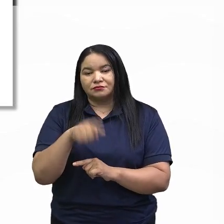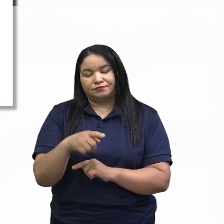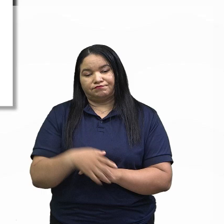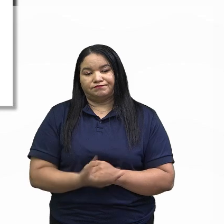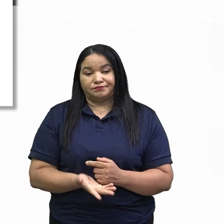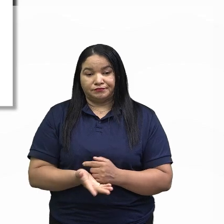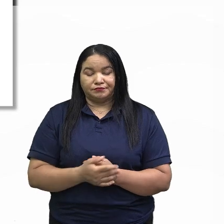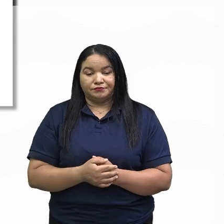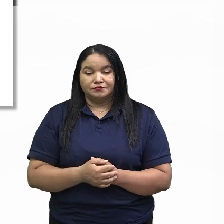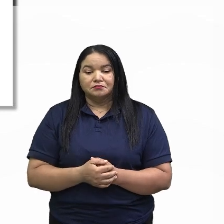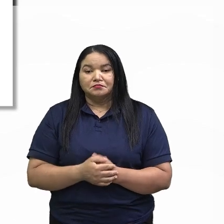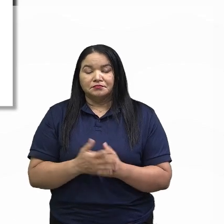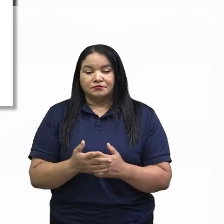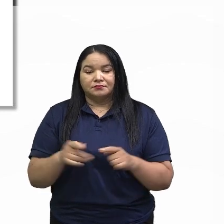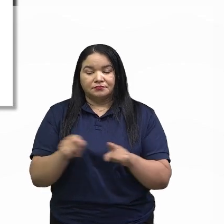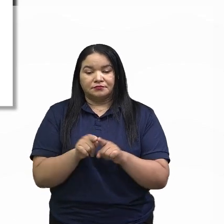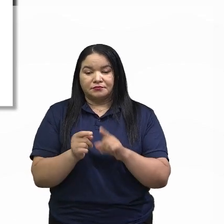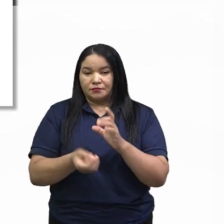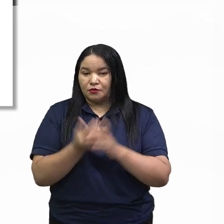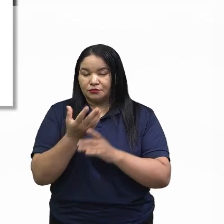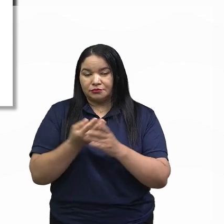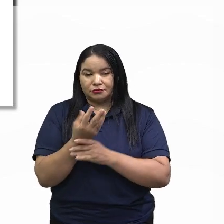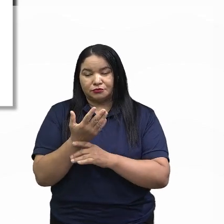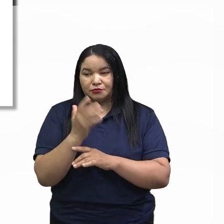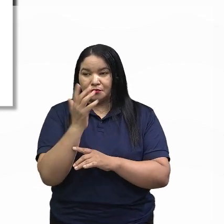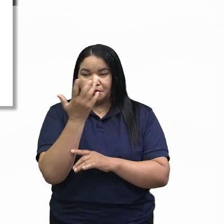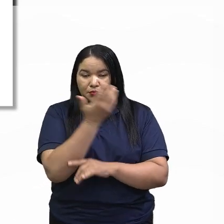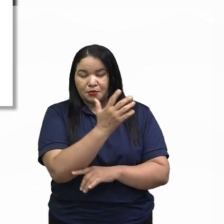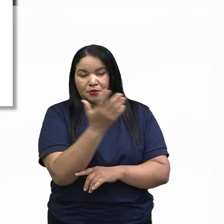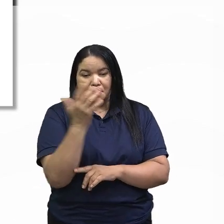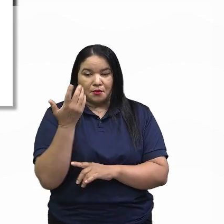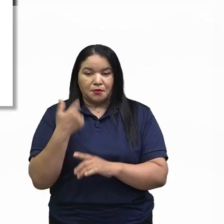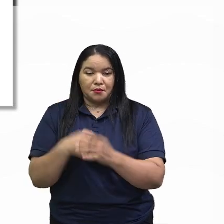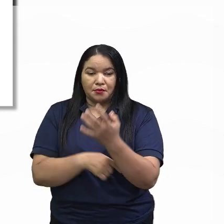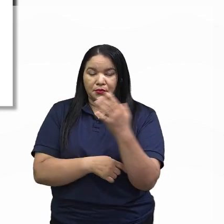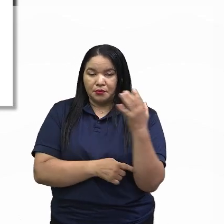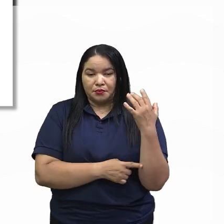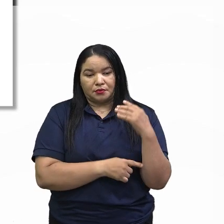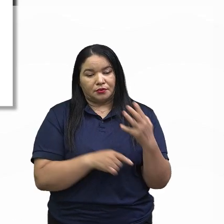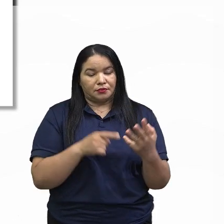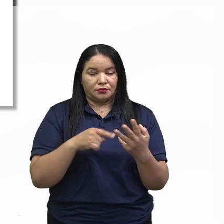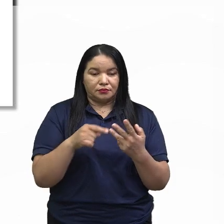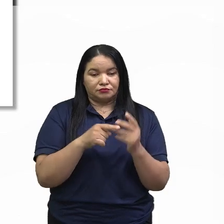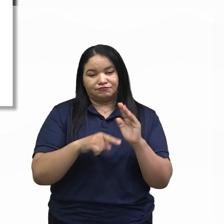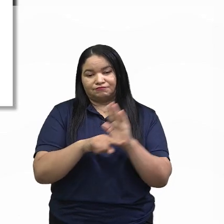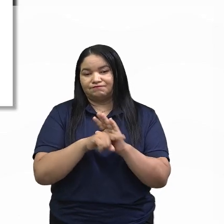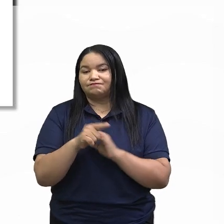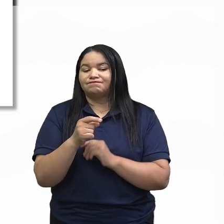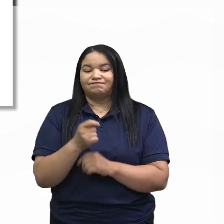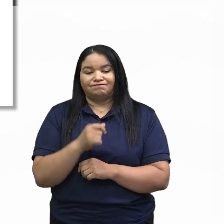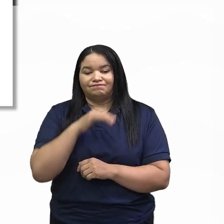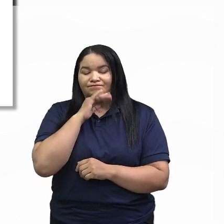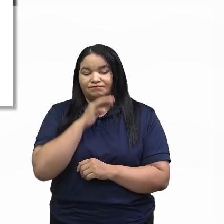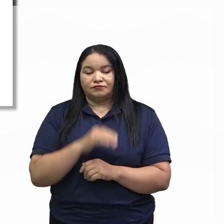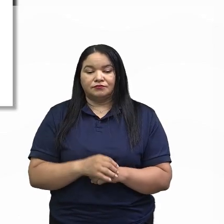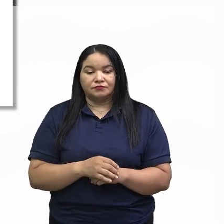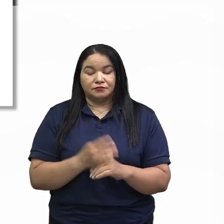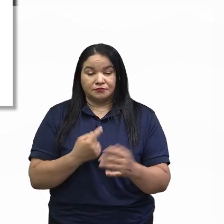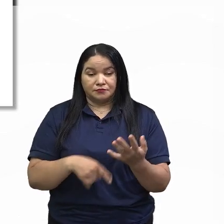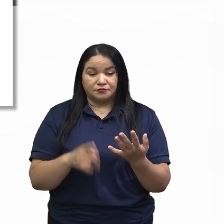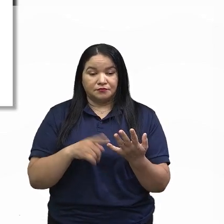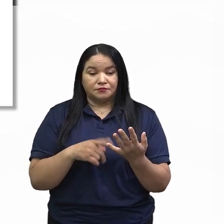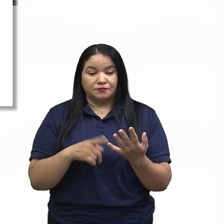aí da poluição, né, nas florestas também é uma desvantagem de utilizar a biomassa. E elevado o